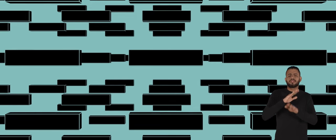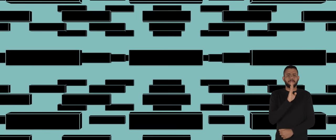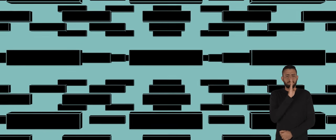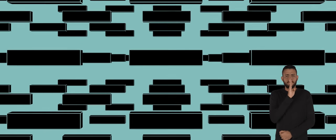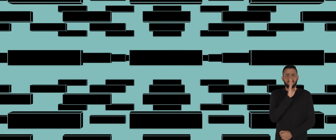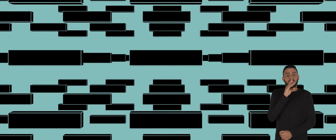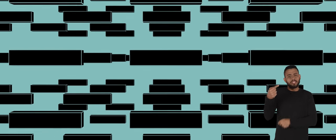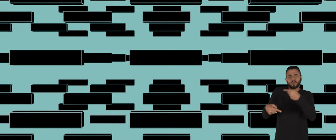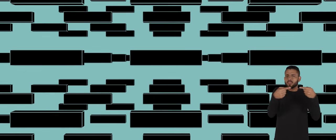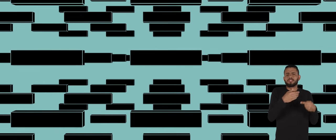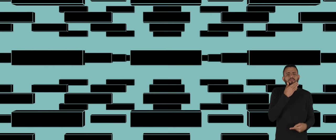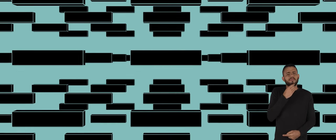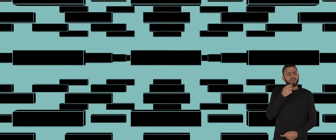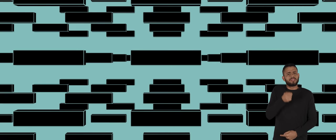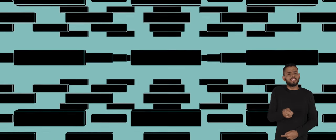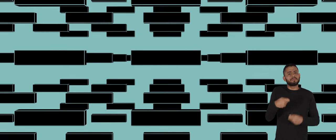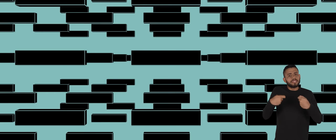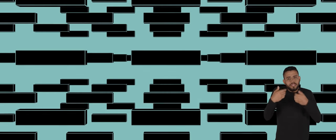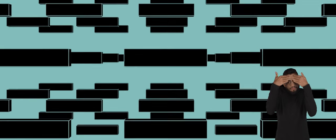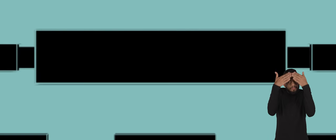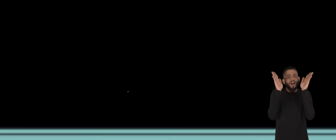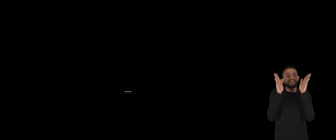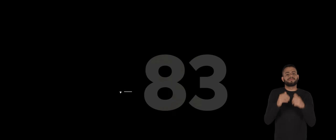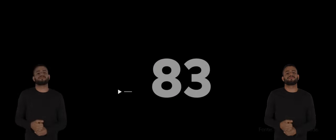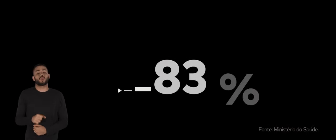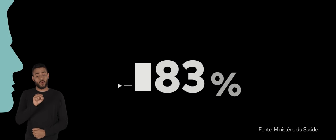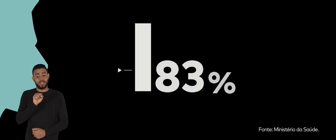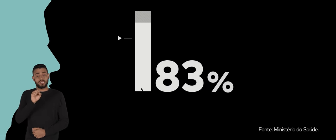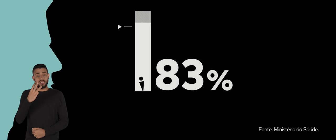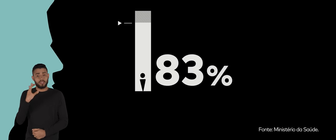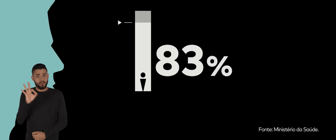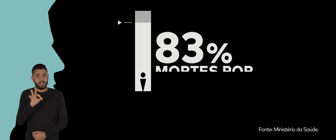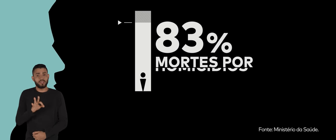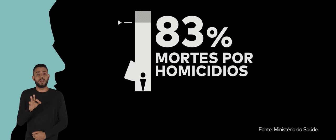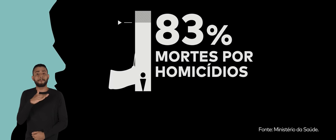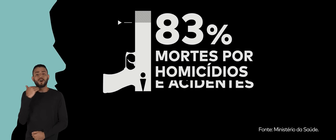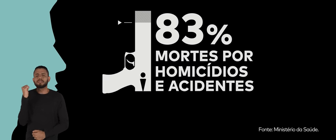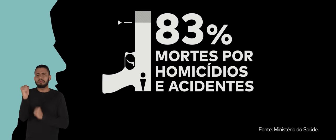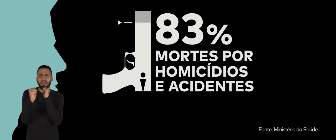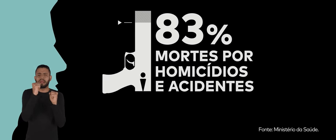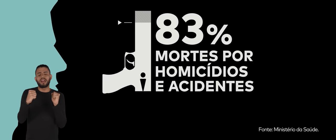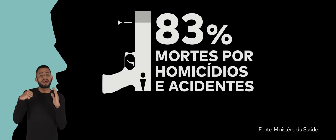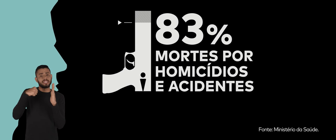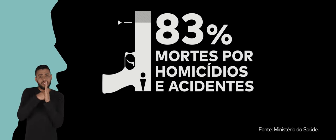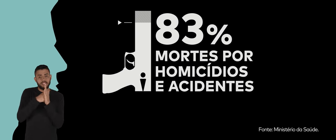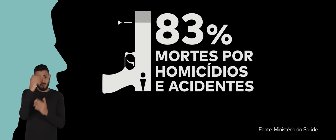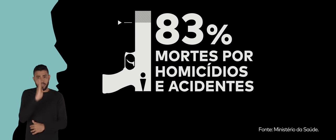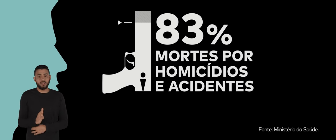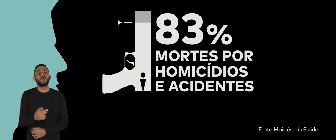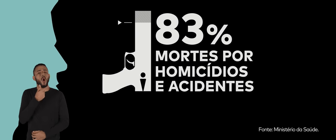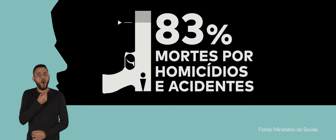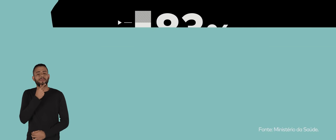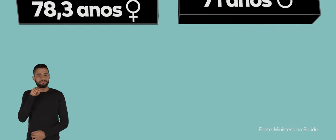Para discutir masculinidades, é essencial abrirmos essa caixa. Gráficos animados. 83% das mortes por homicídios e acidentes no Brasil têm